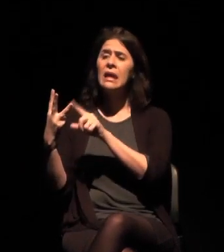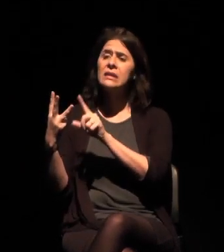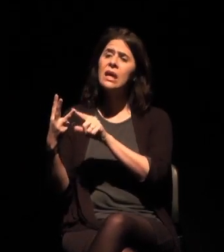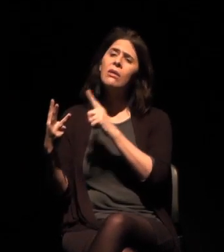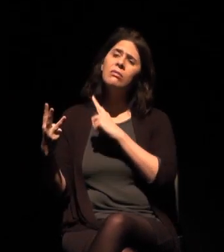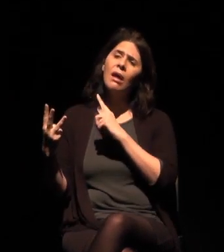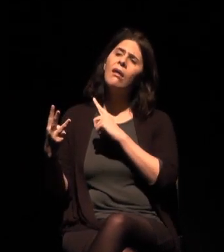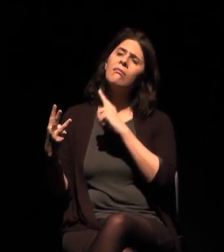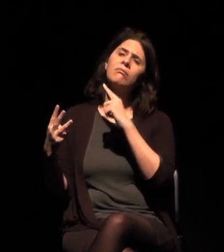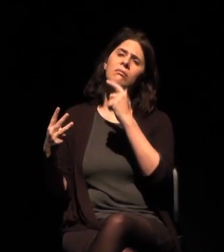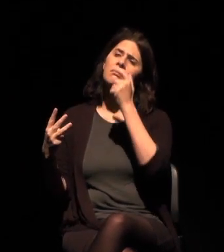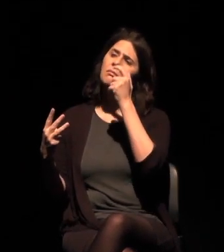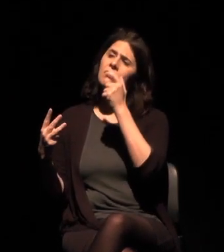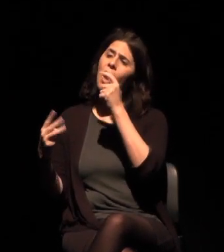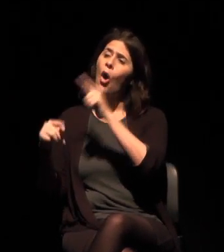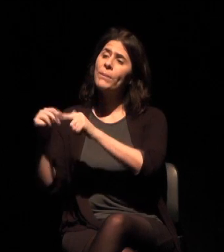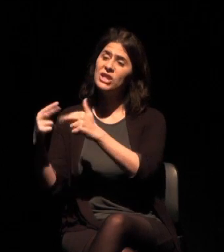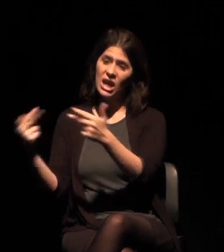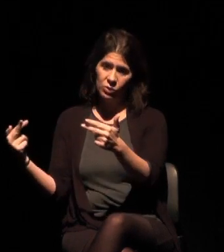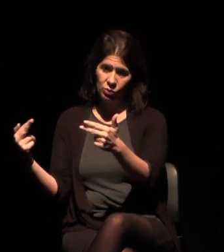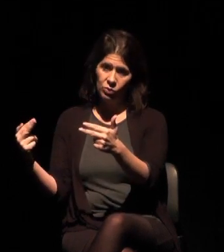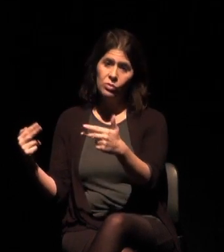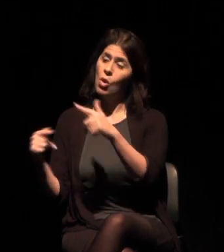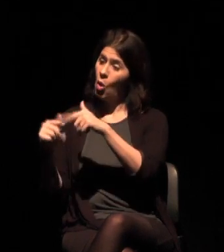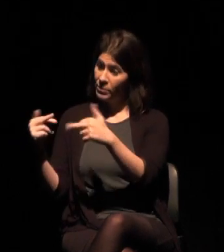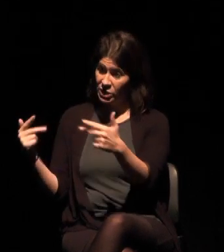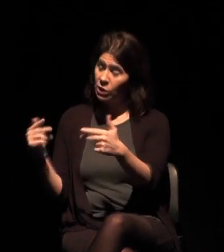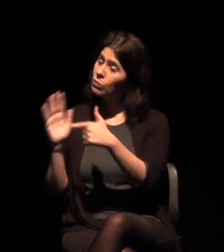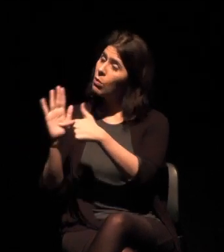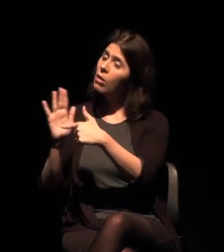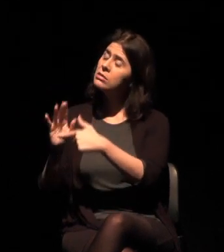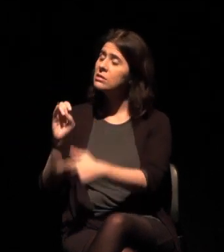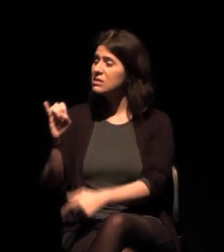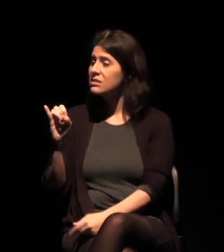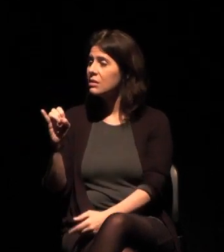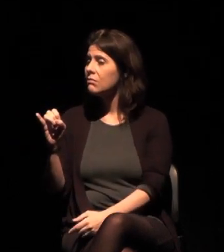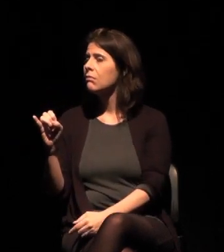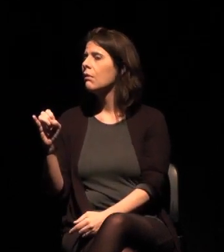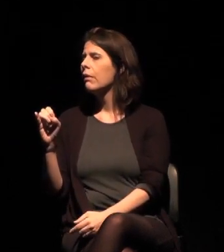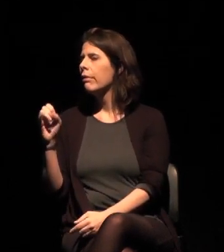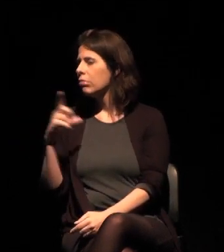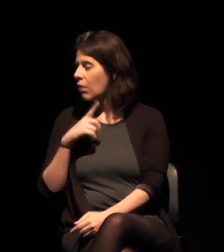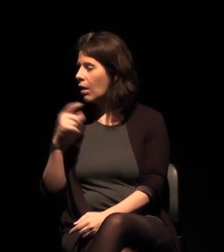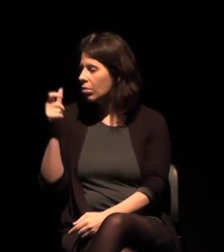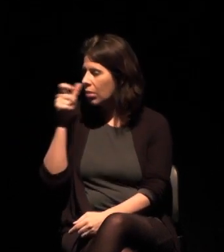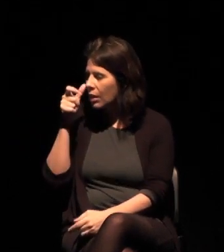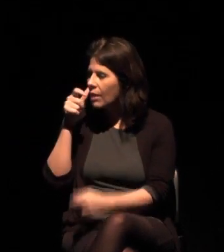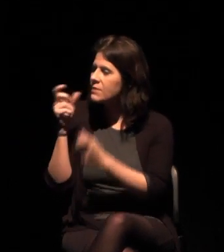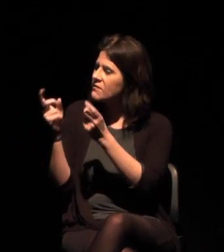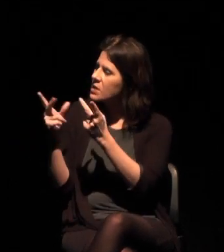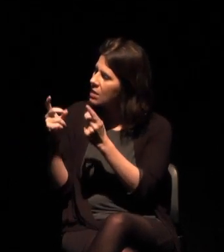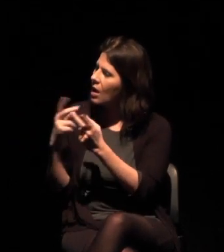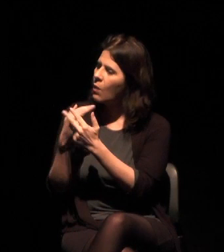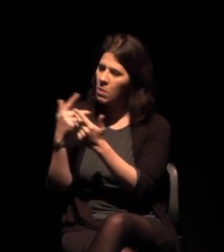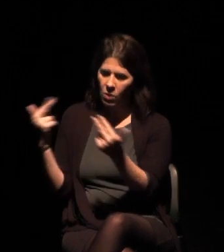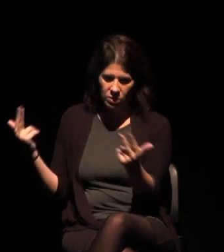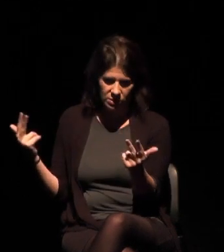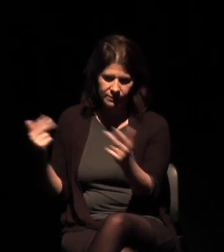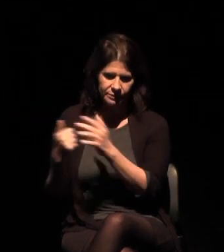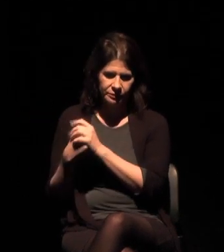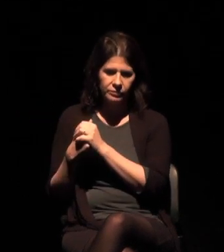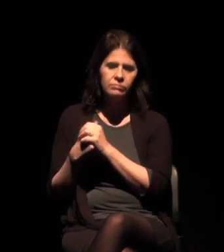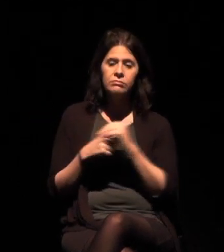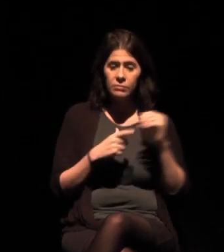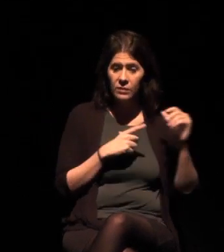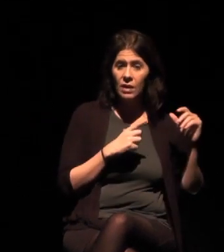esse provavelmente para vender pra anunciar para fazer uma coisa então o facebook tem uma tecnologia muito forte de processamento de imagem